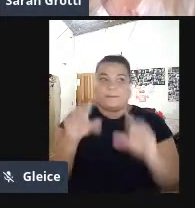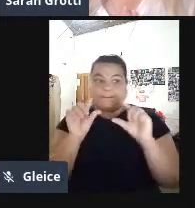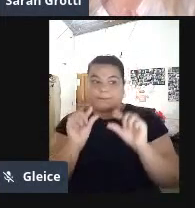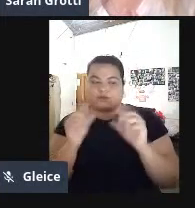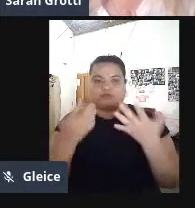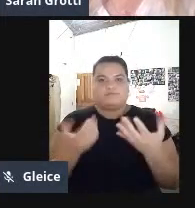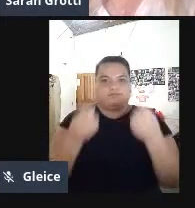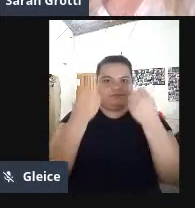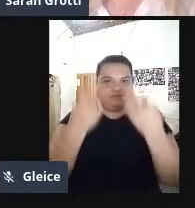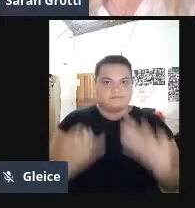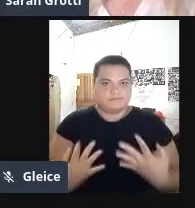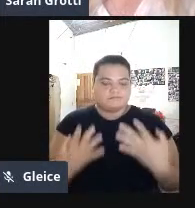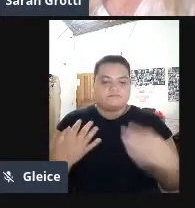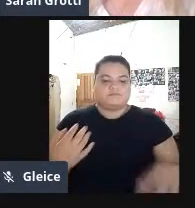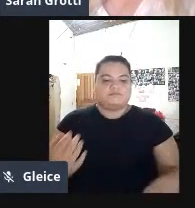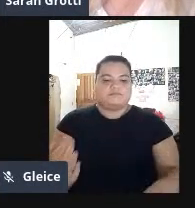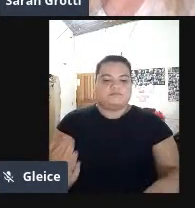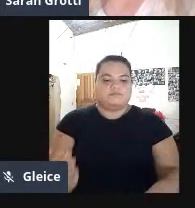que é isso.